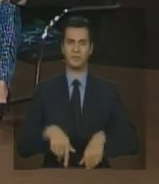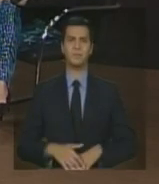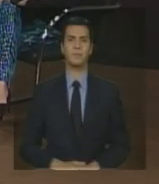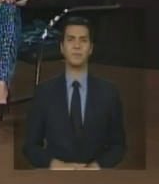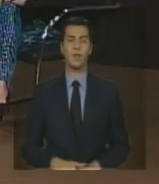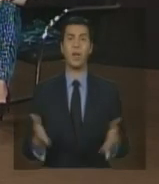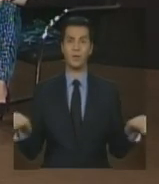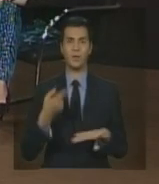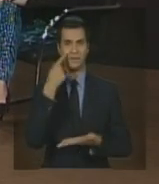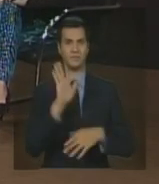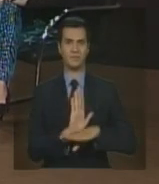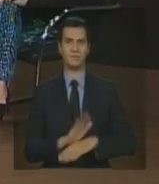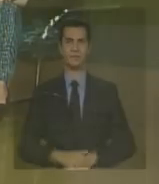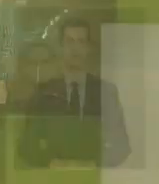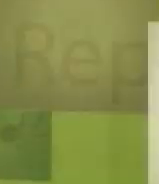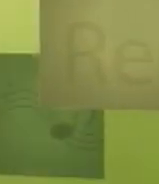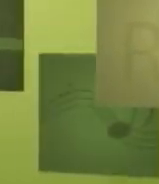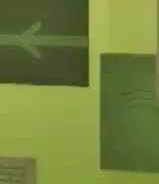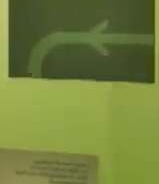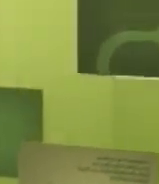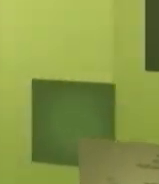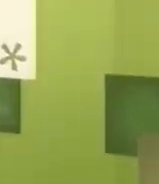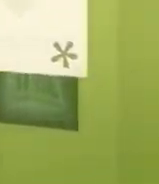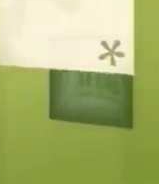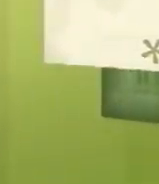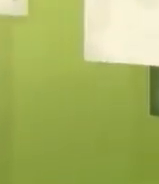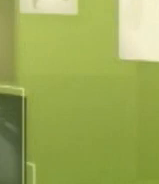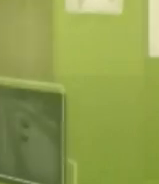então ao vídeo.